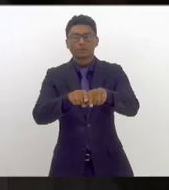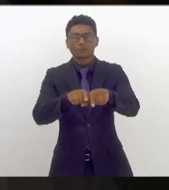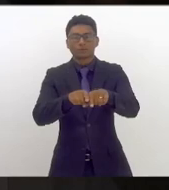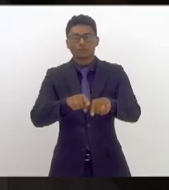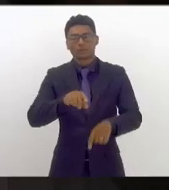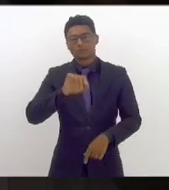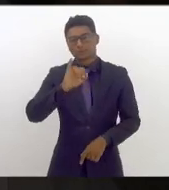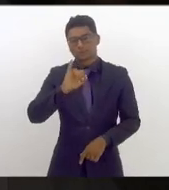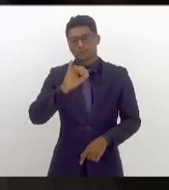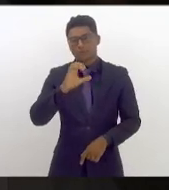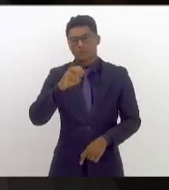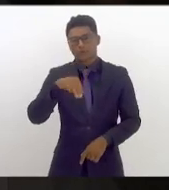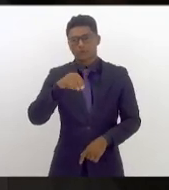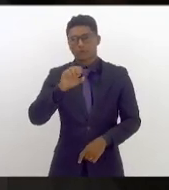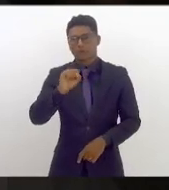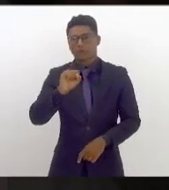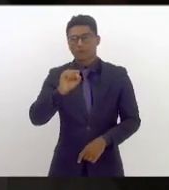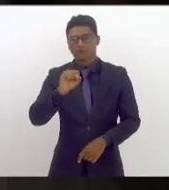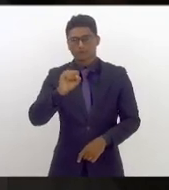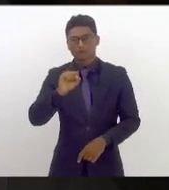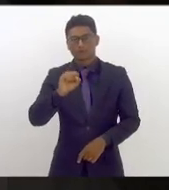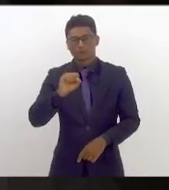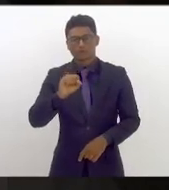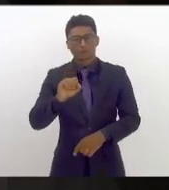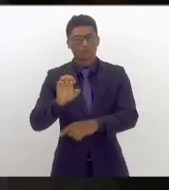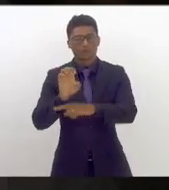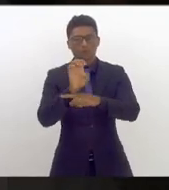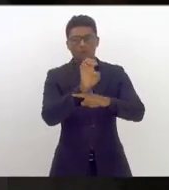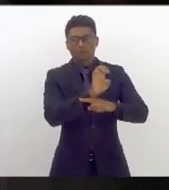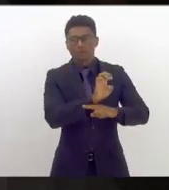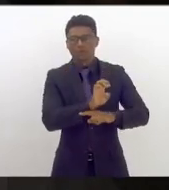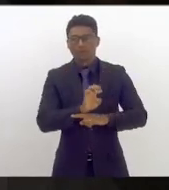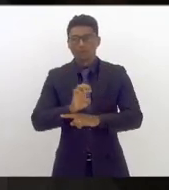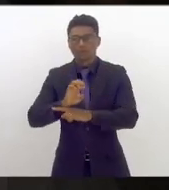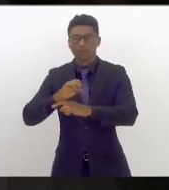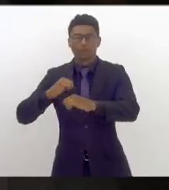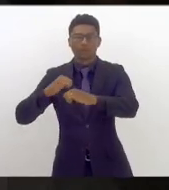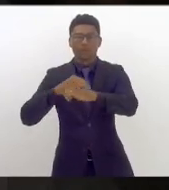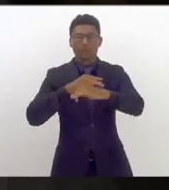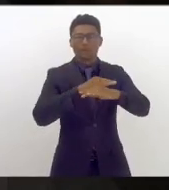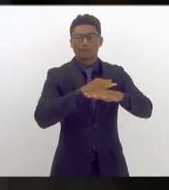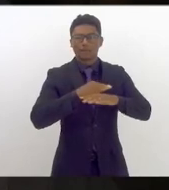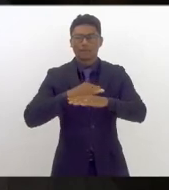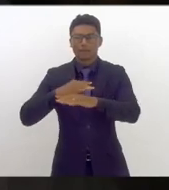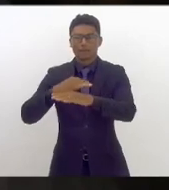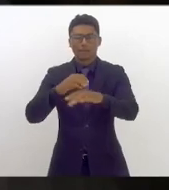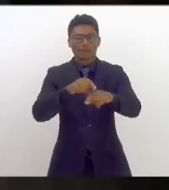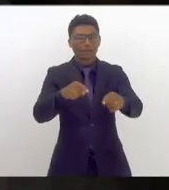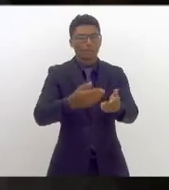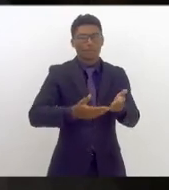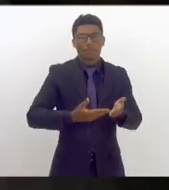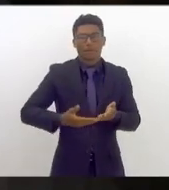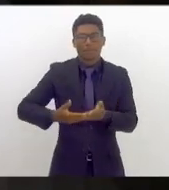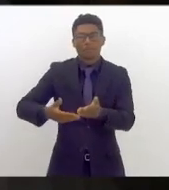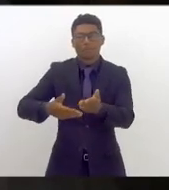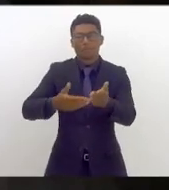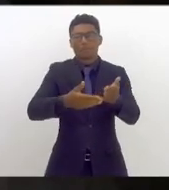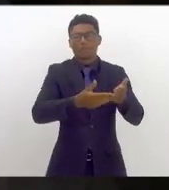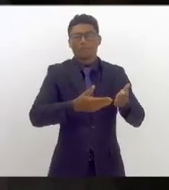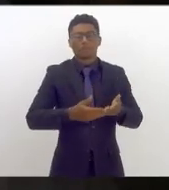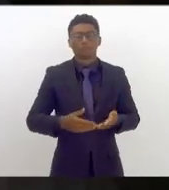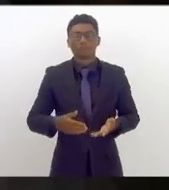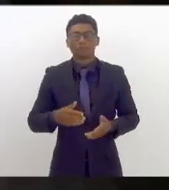do Estado e dos municípios, eu vou trabalhar para facilitar com o número